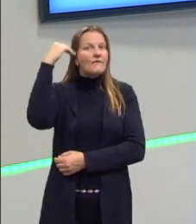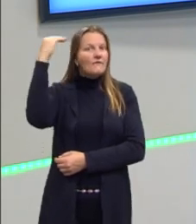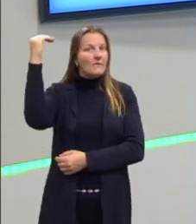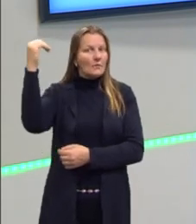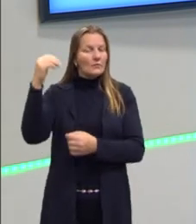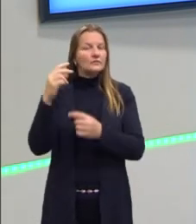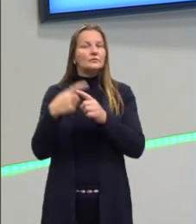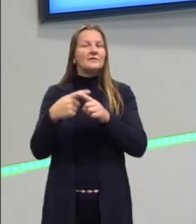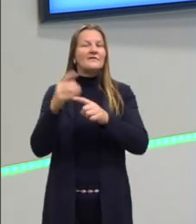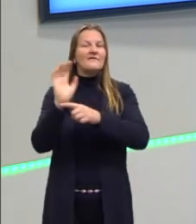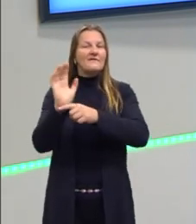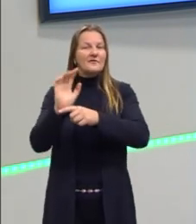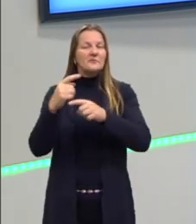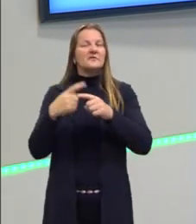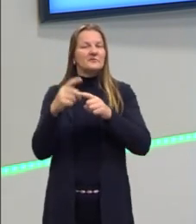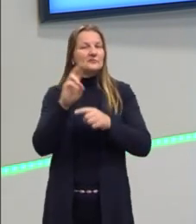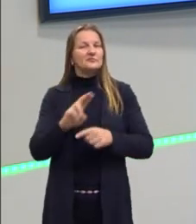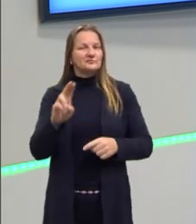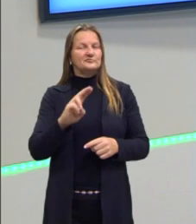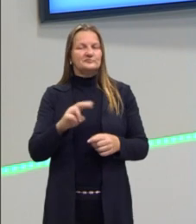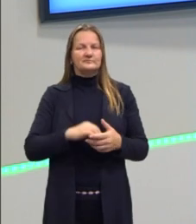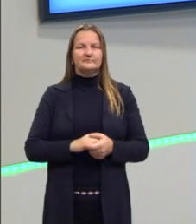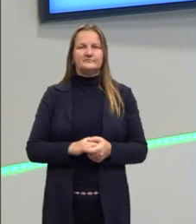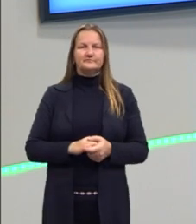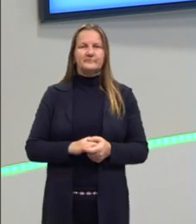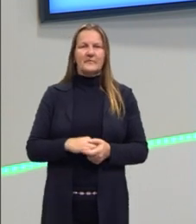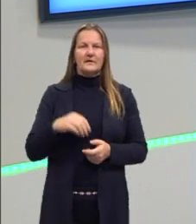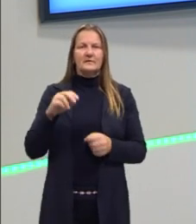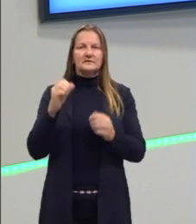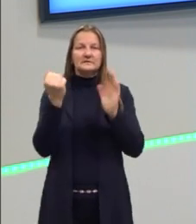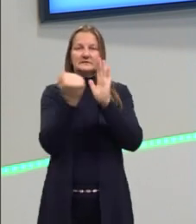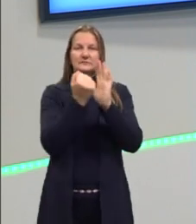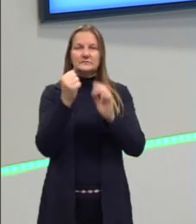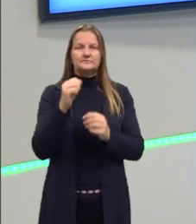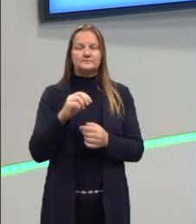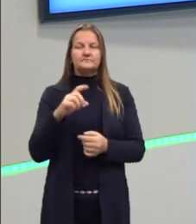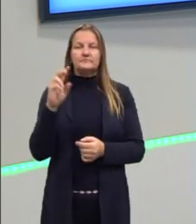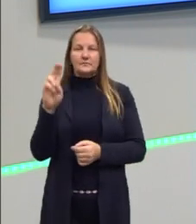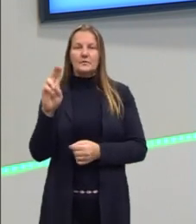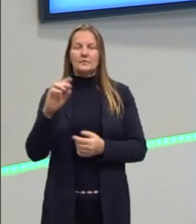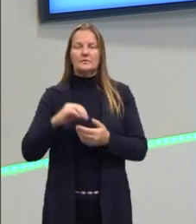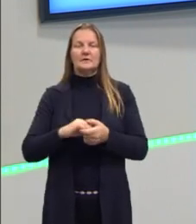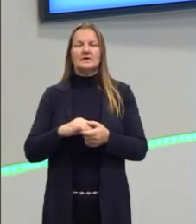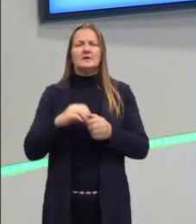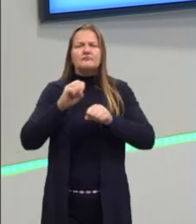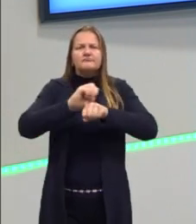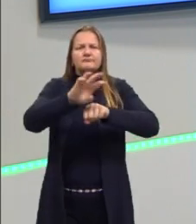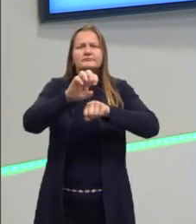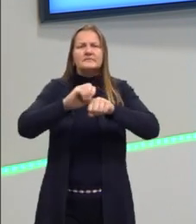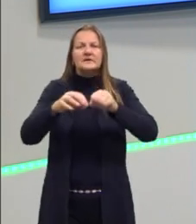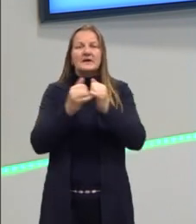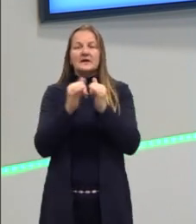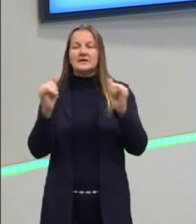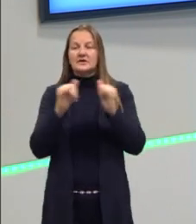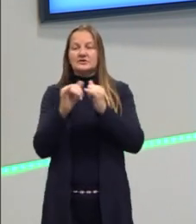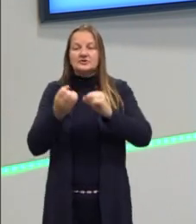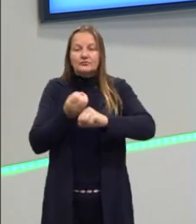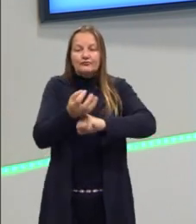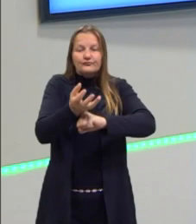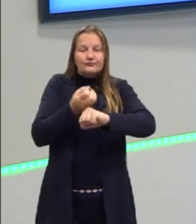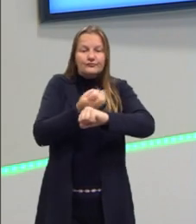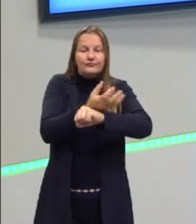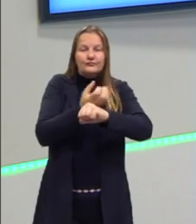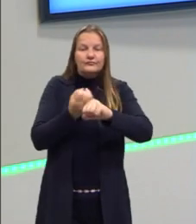enfim e eles podem eles possuem nessa capacidade de emitir energia espontânea